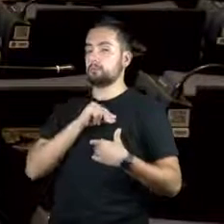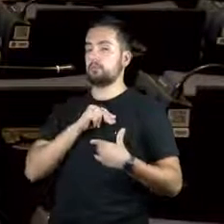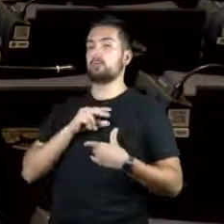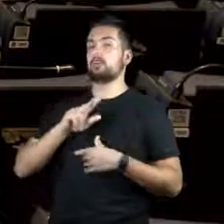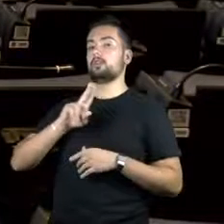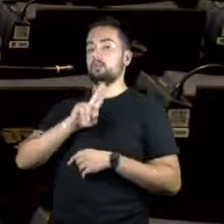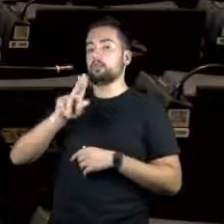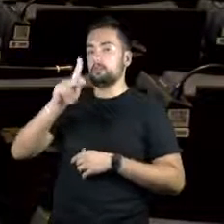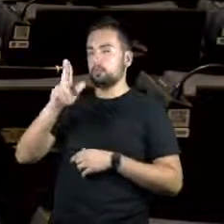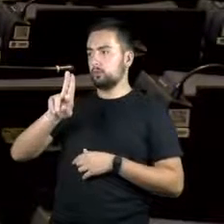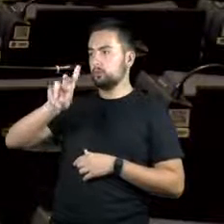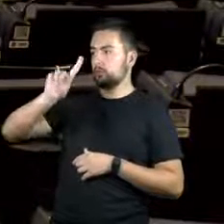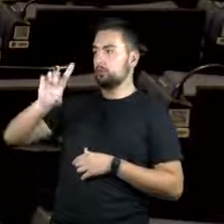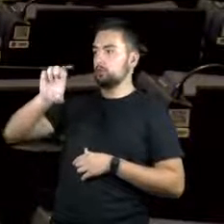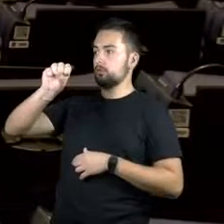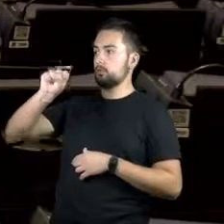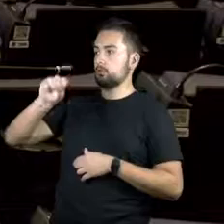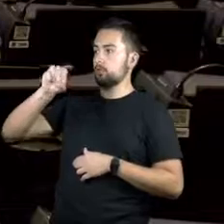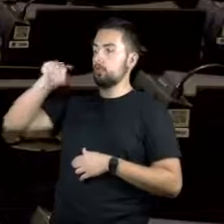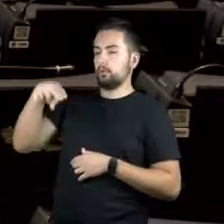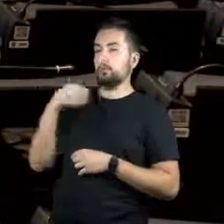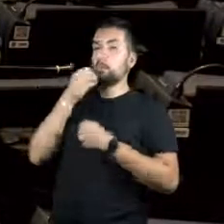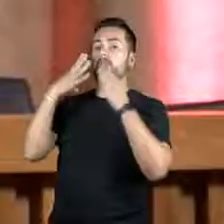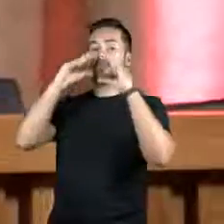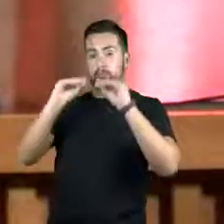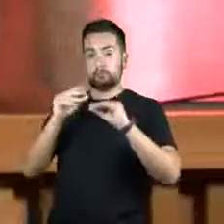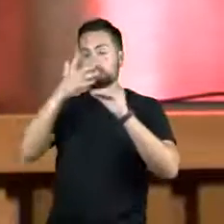Hudson, o prazer, Hudson. Boa noite, pessoal.